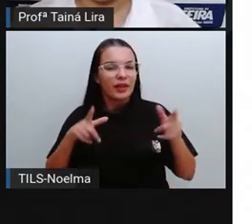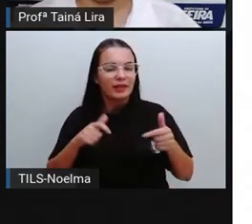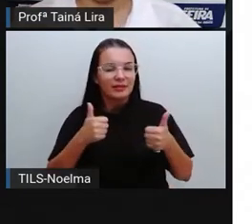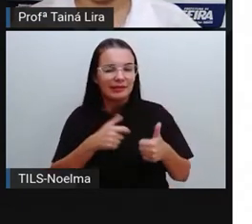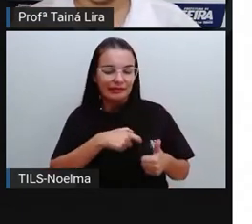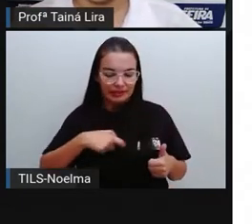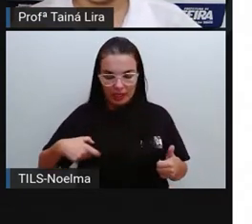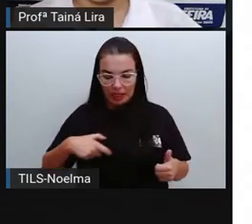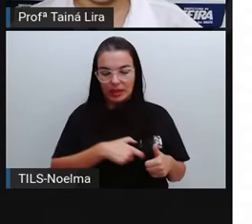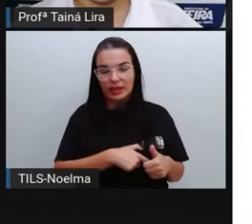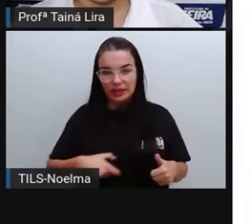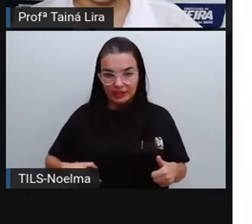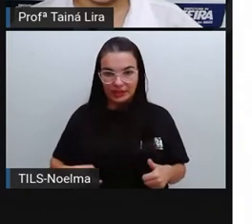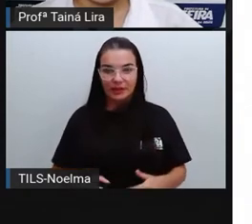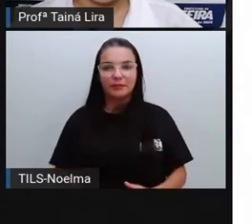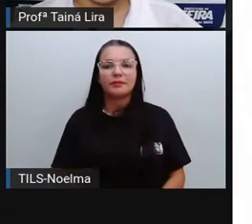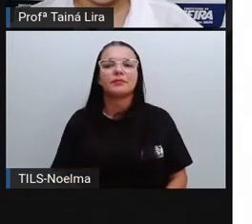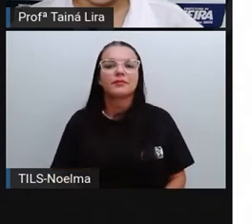certo?